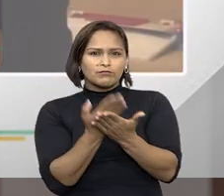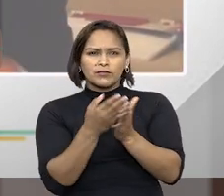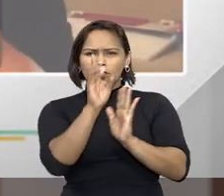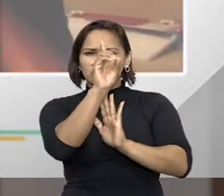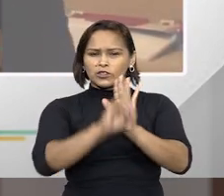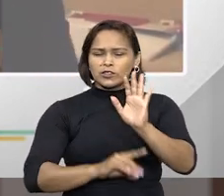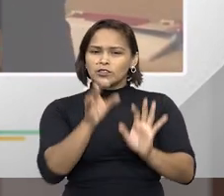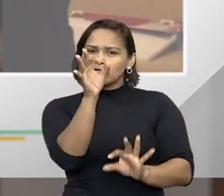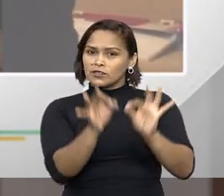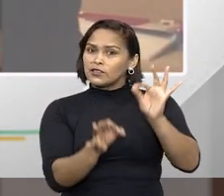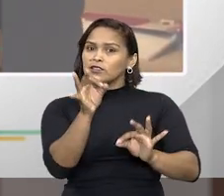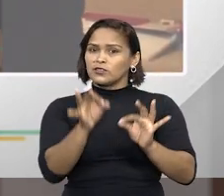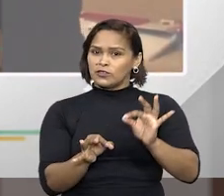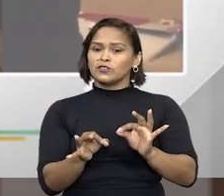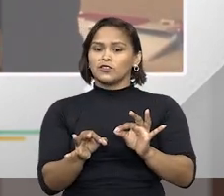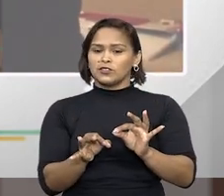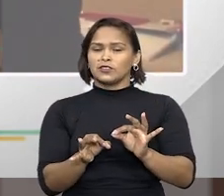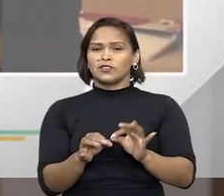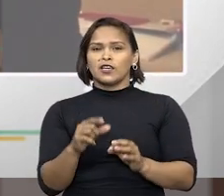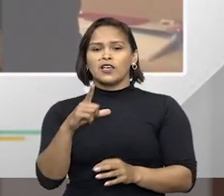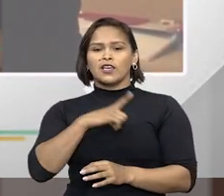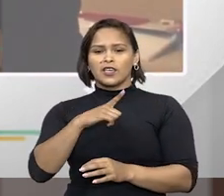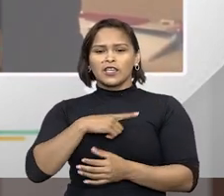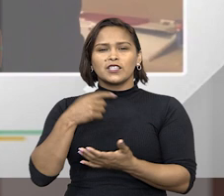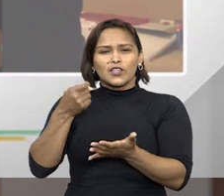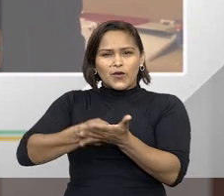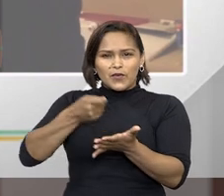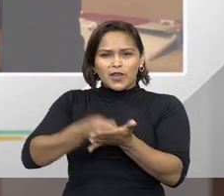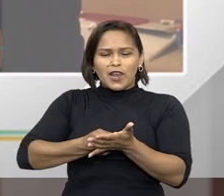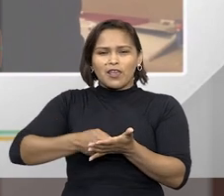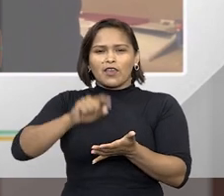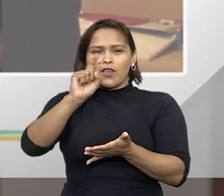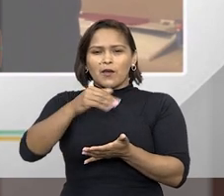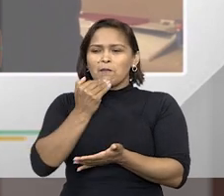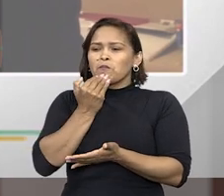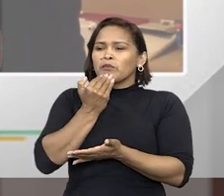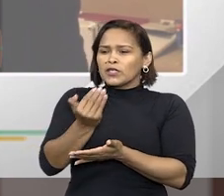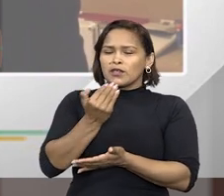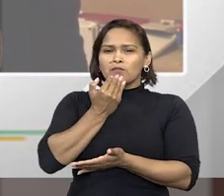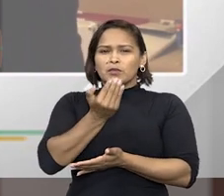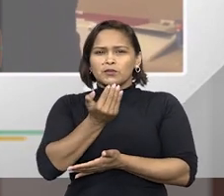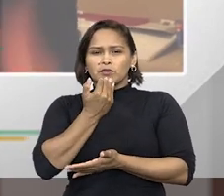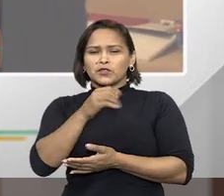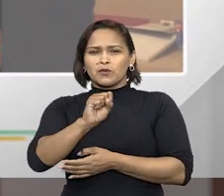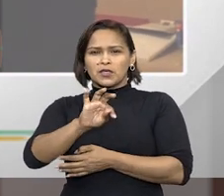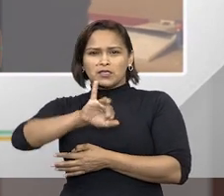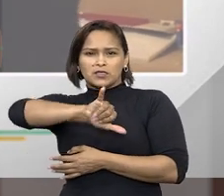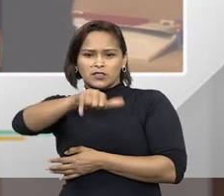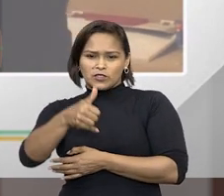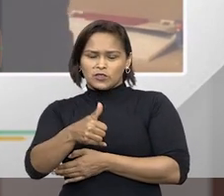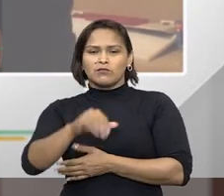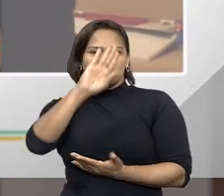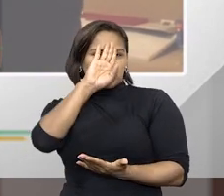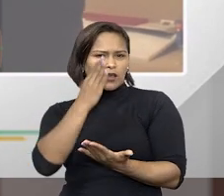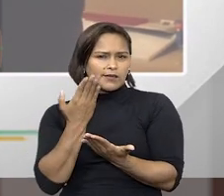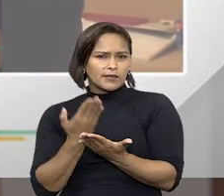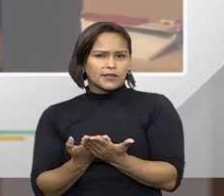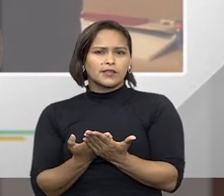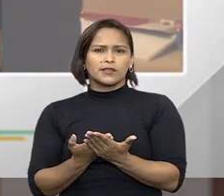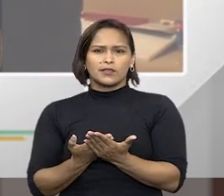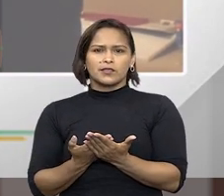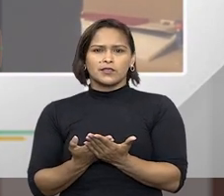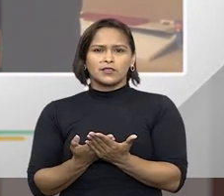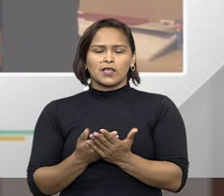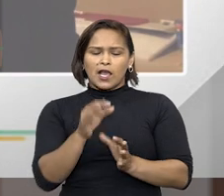na justiça que eles iam batendo nas portas do STJ, né? Acreditando